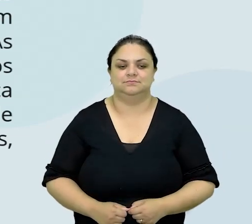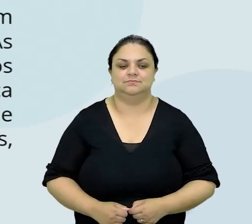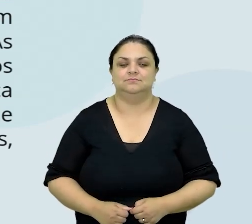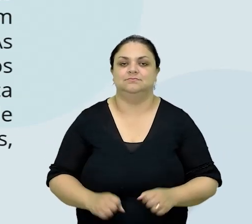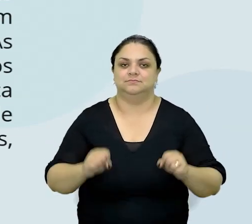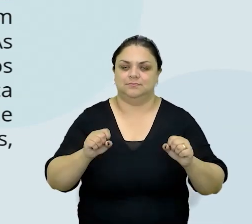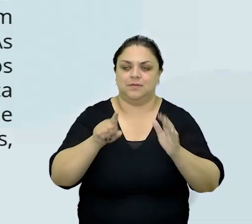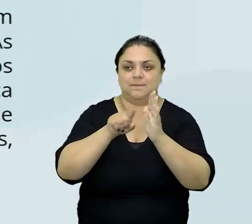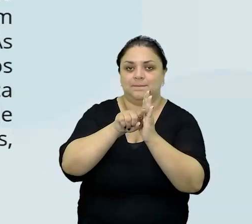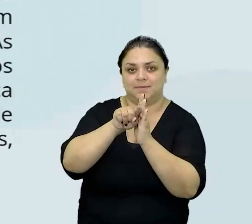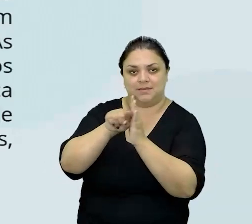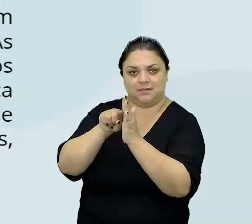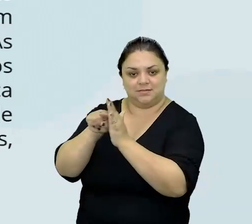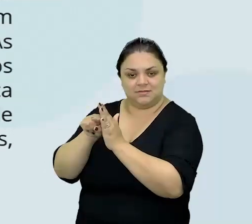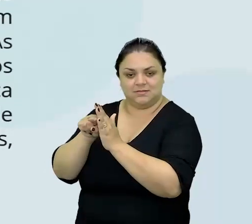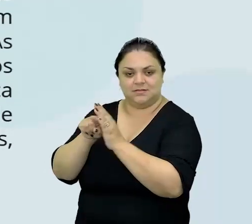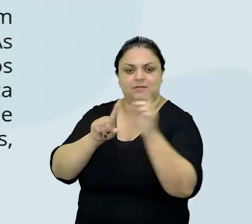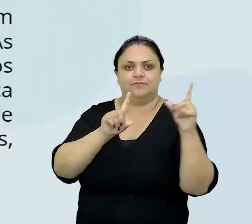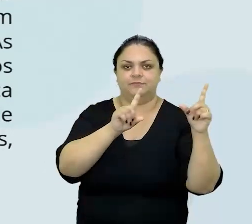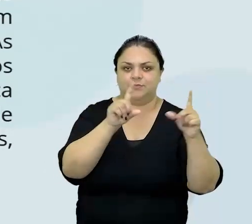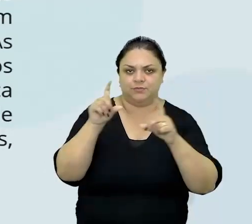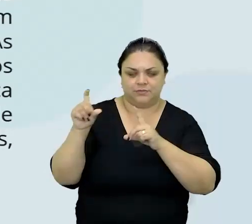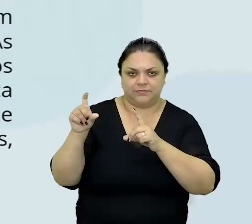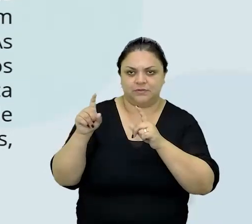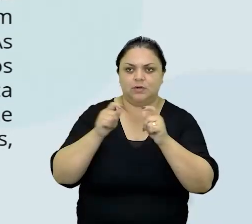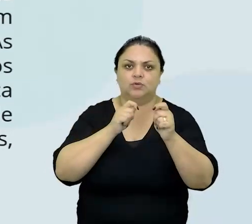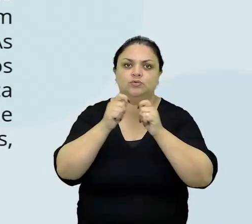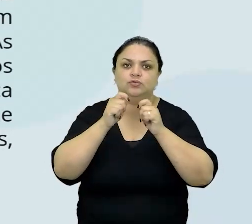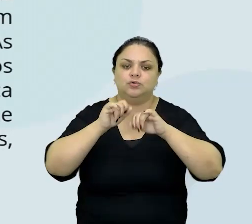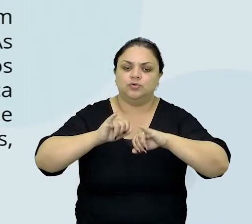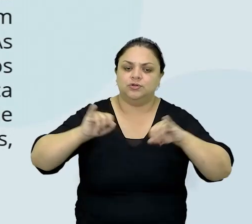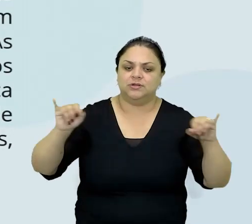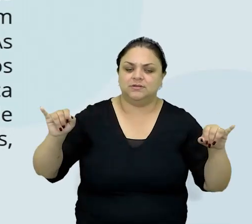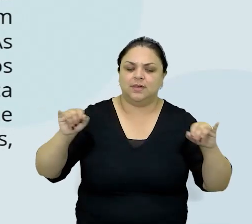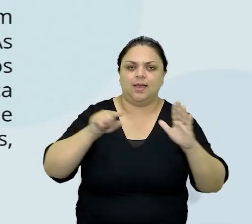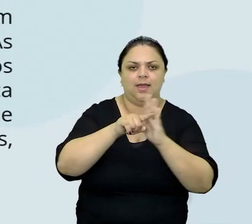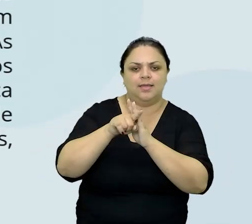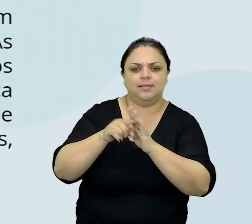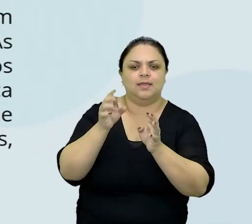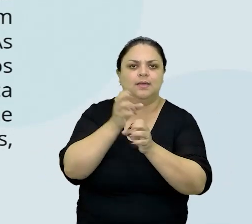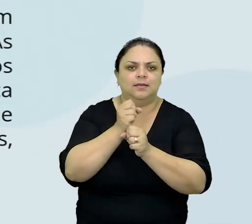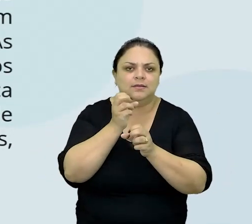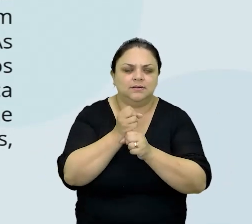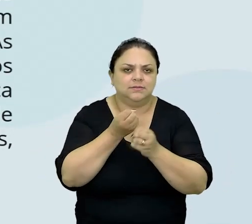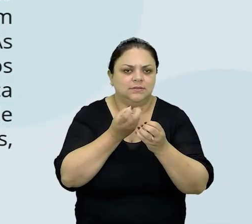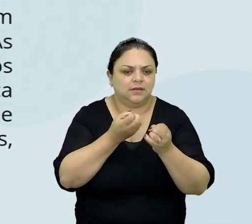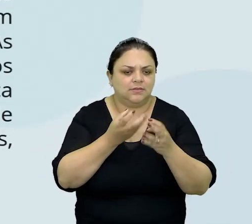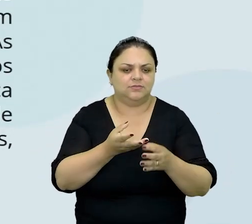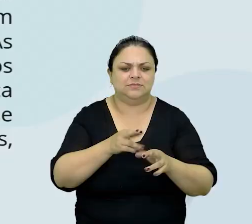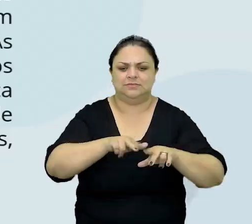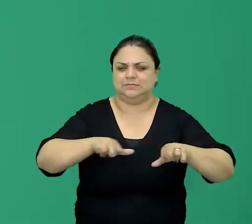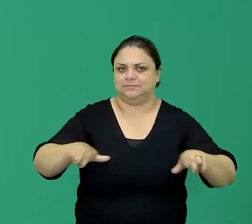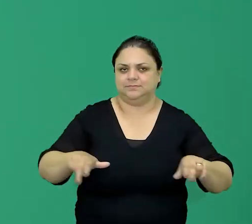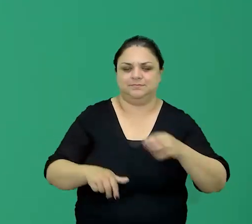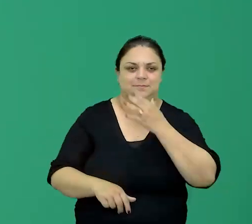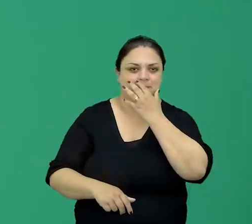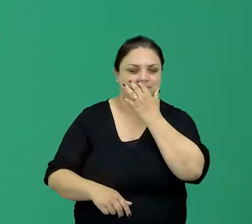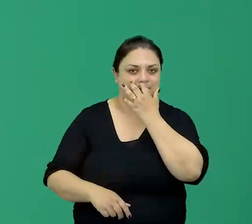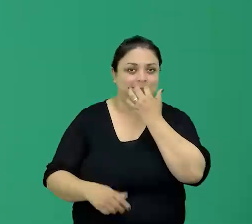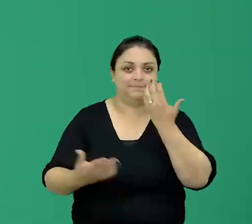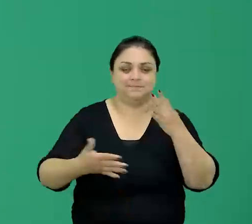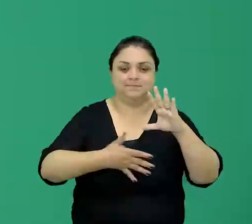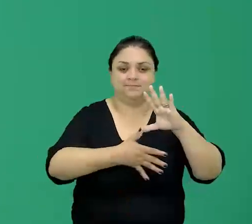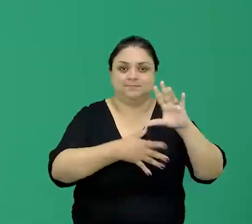obtidas por meio de pesquisas, fotografias, notícias, análise de dados, etc. Então, quando a gente analisa